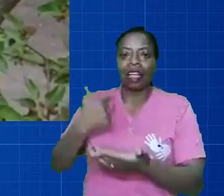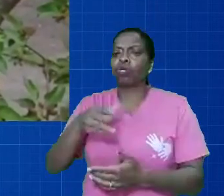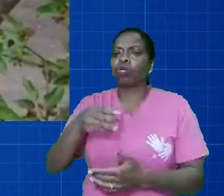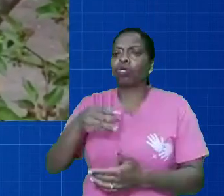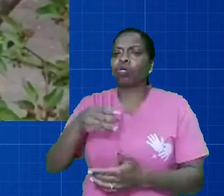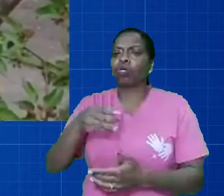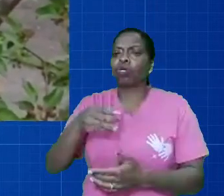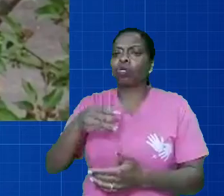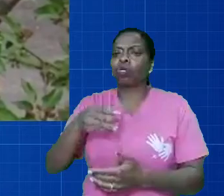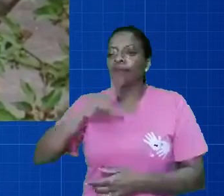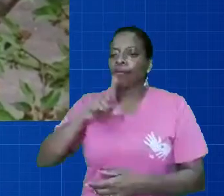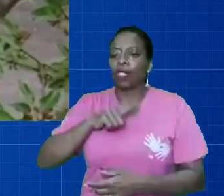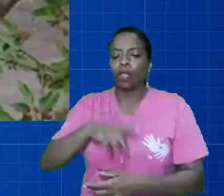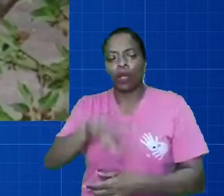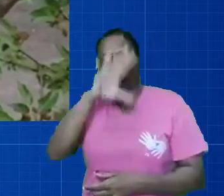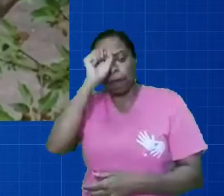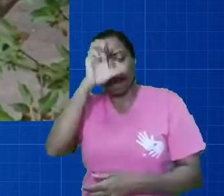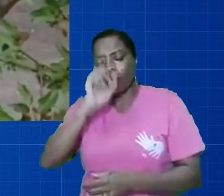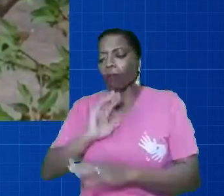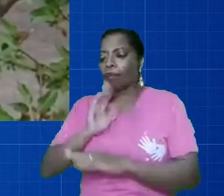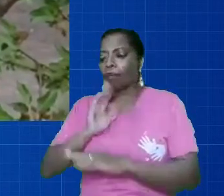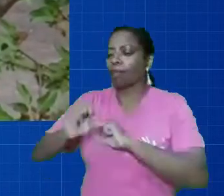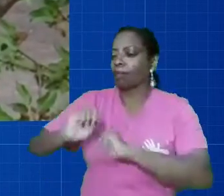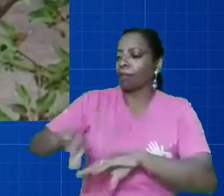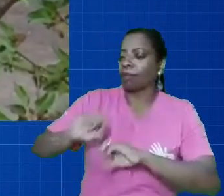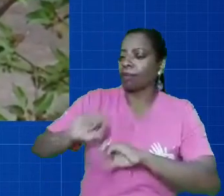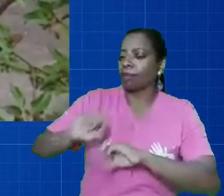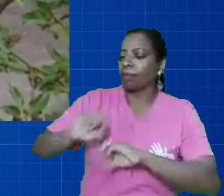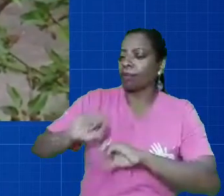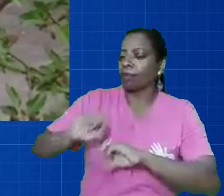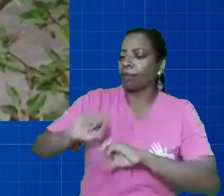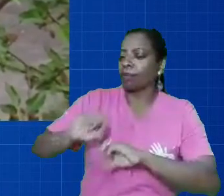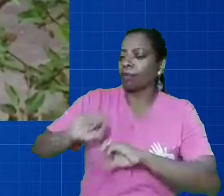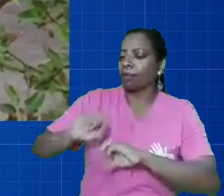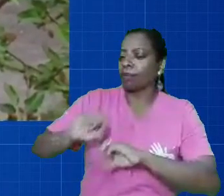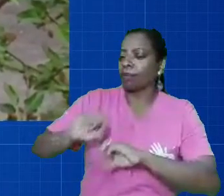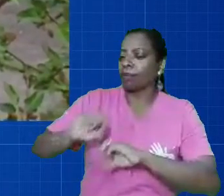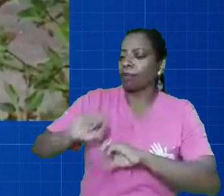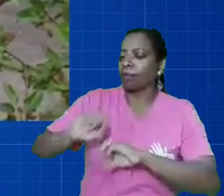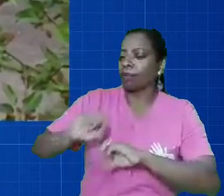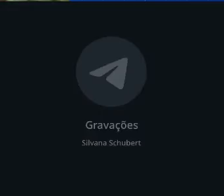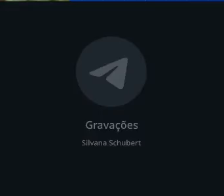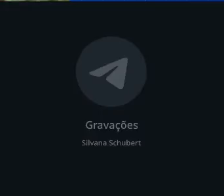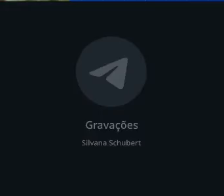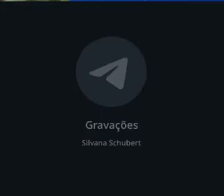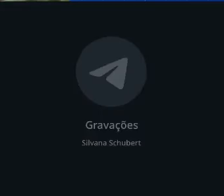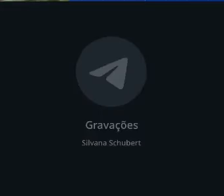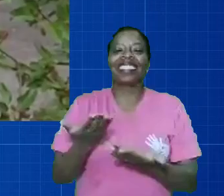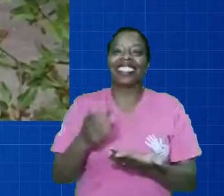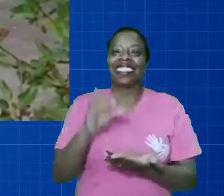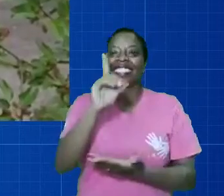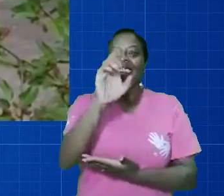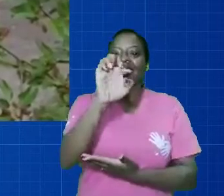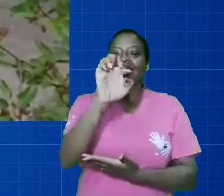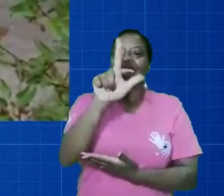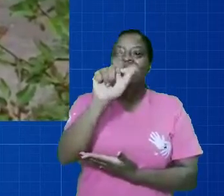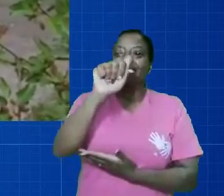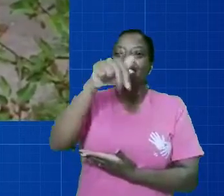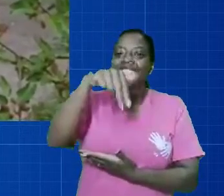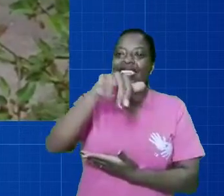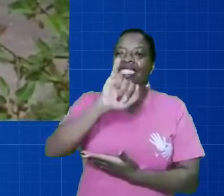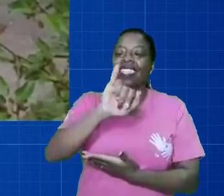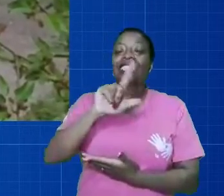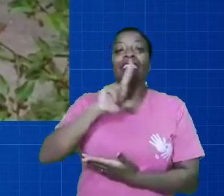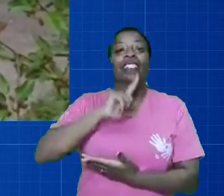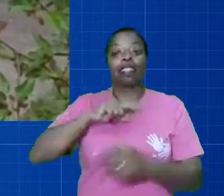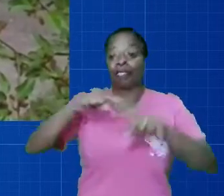trabalhar numa escola que hoje é a Escola Delane, tem uma sala de arte também, que isso também favoreceu, né?